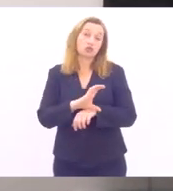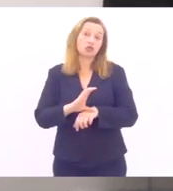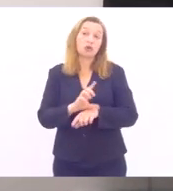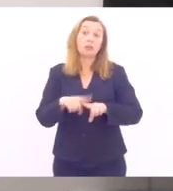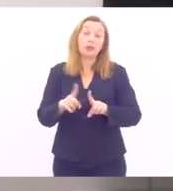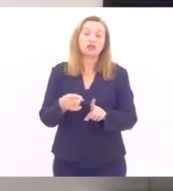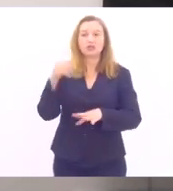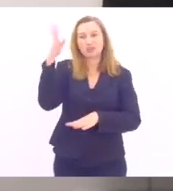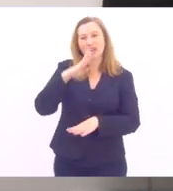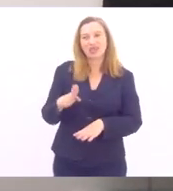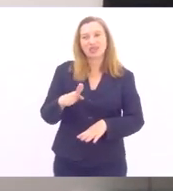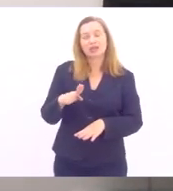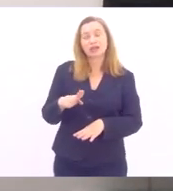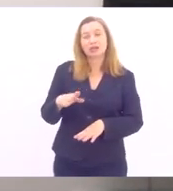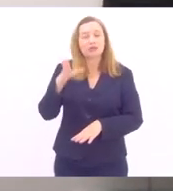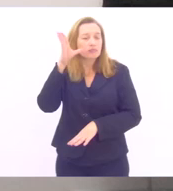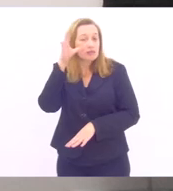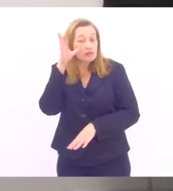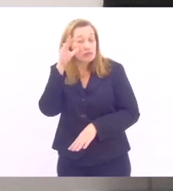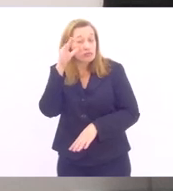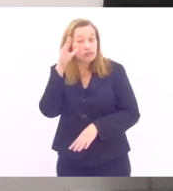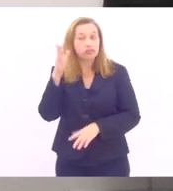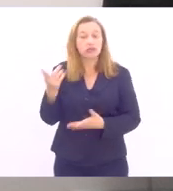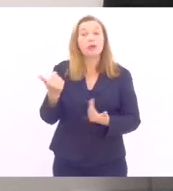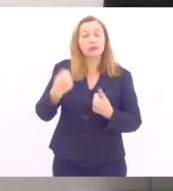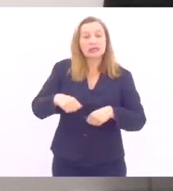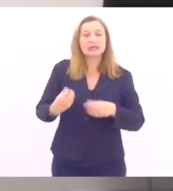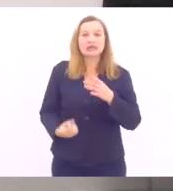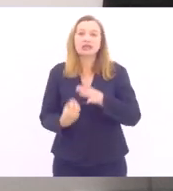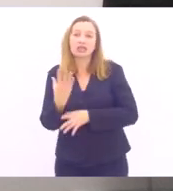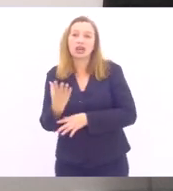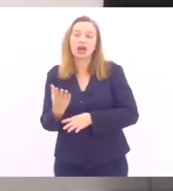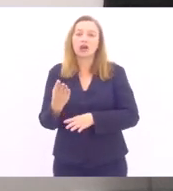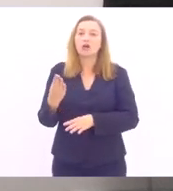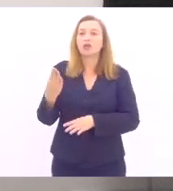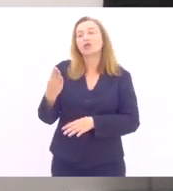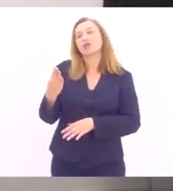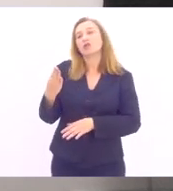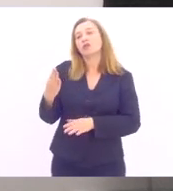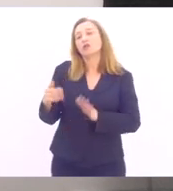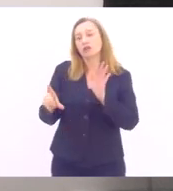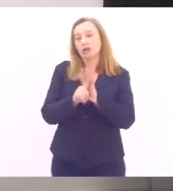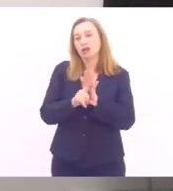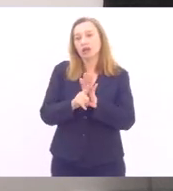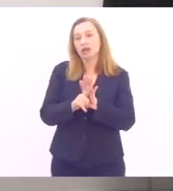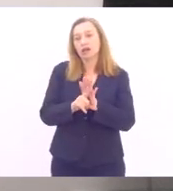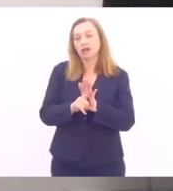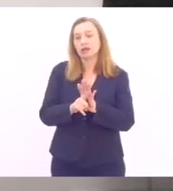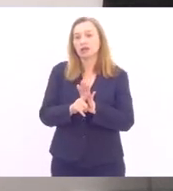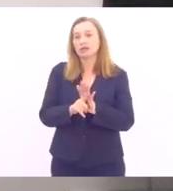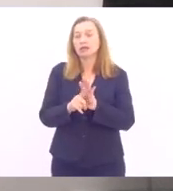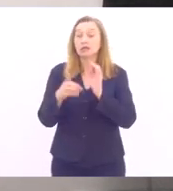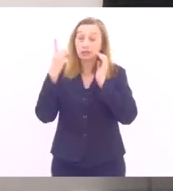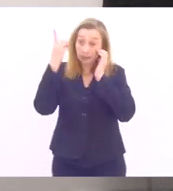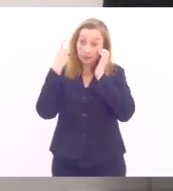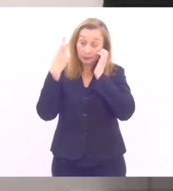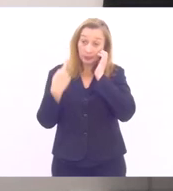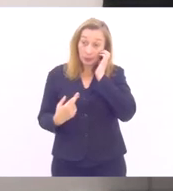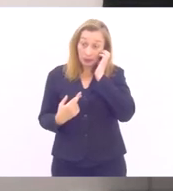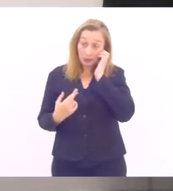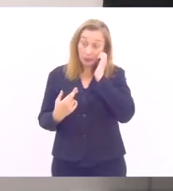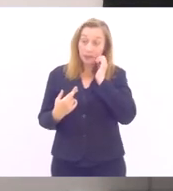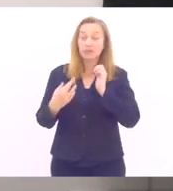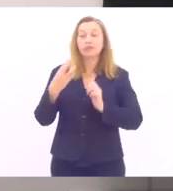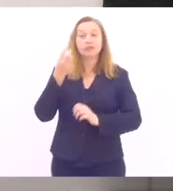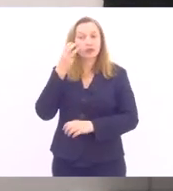o Brasil é um país curioso, que você tem que fazer uma lei para garantir. Deputada Renata Souza bem conhece esse assunto, deputado Valdec